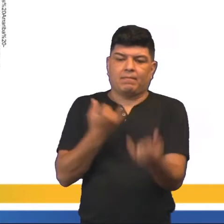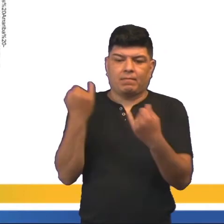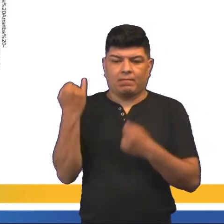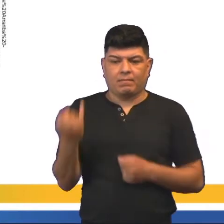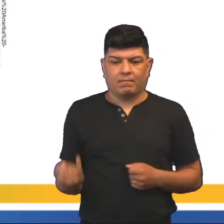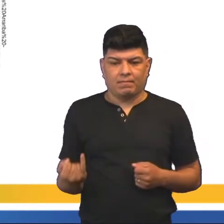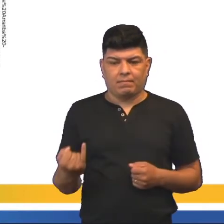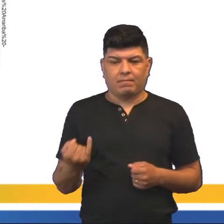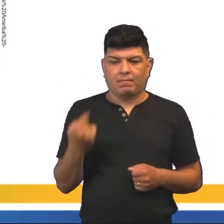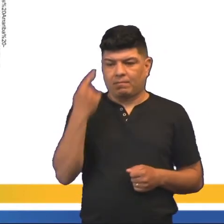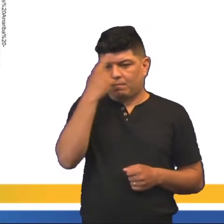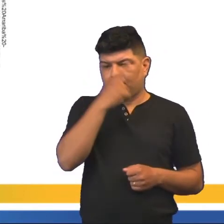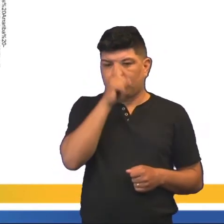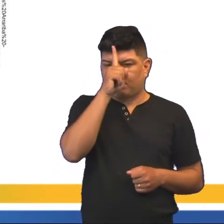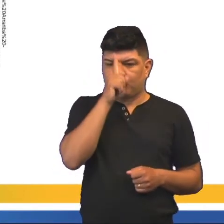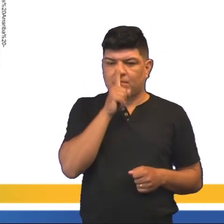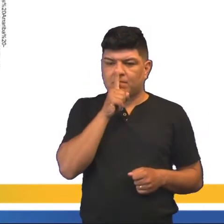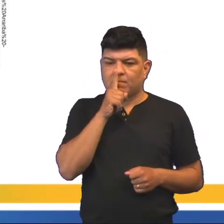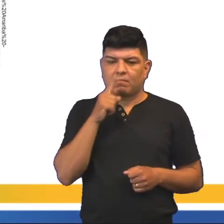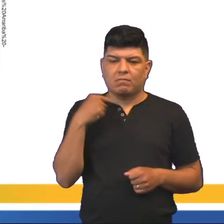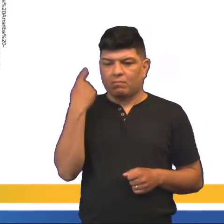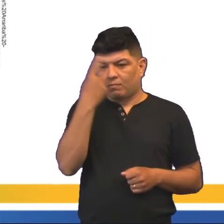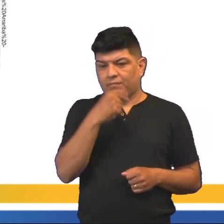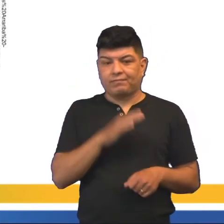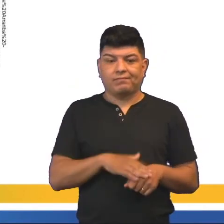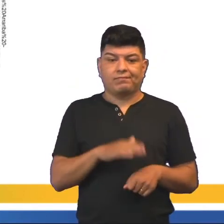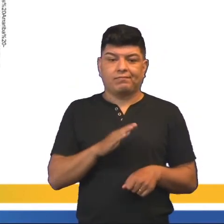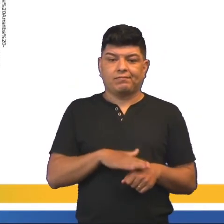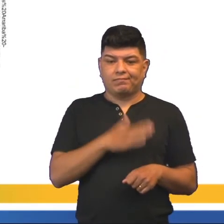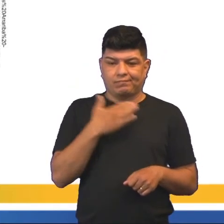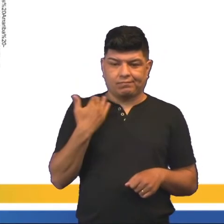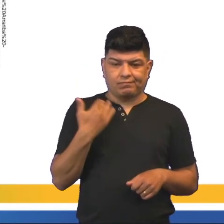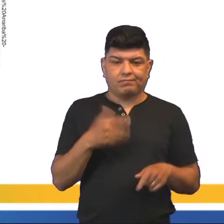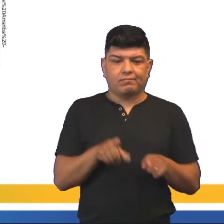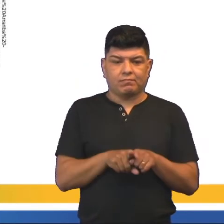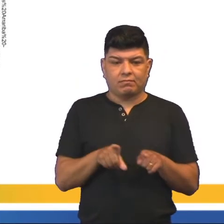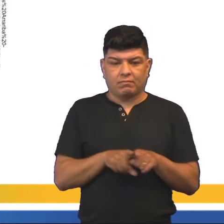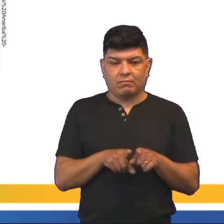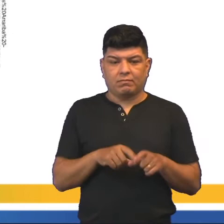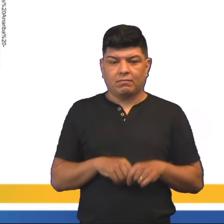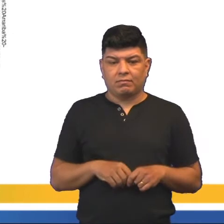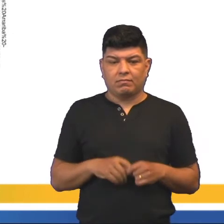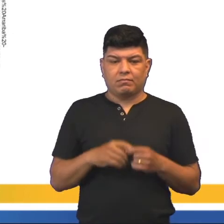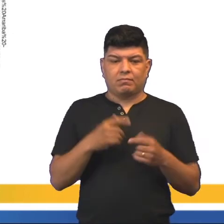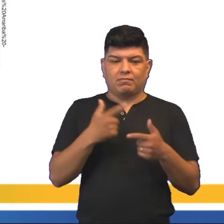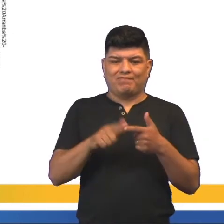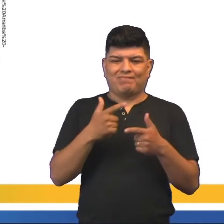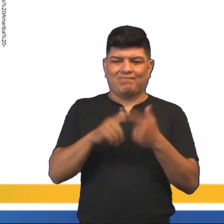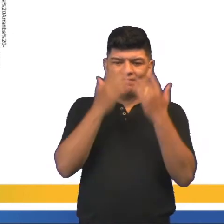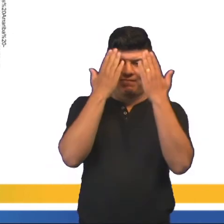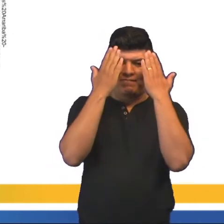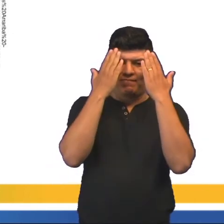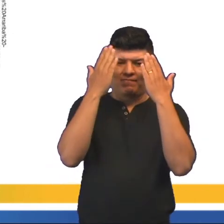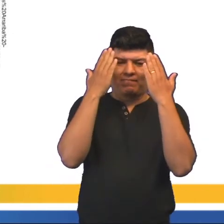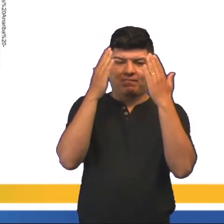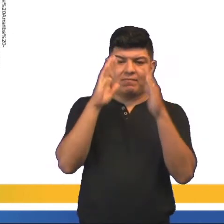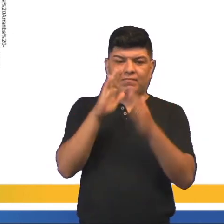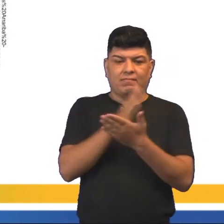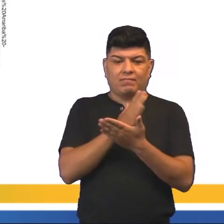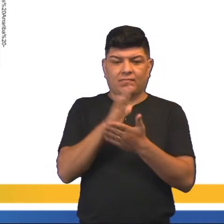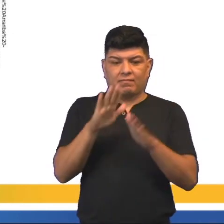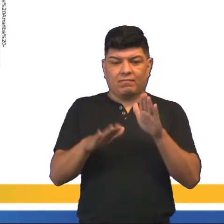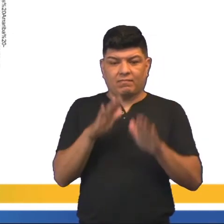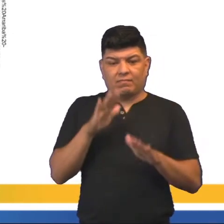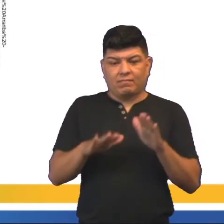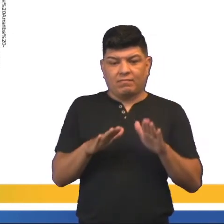mesmo palidez, levando em casos mais sérios à morte. Danos psicológicos, algumas